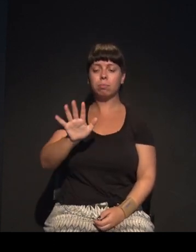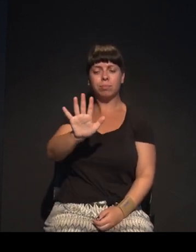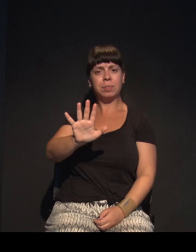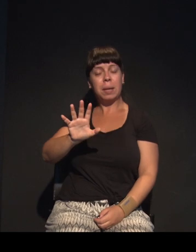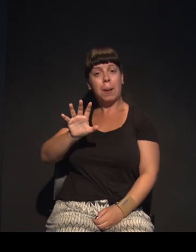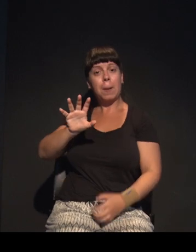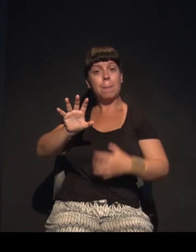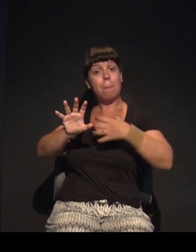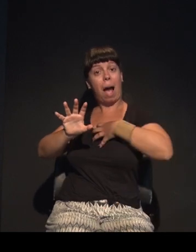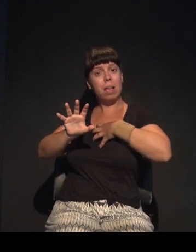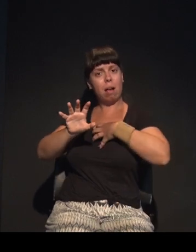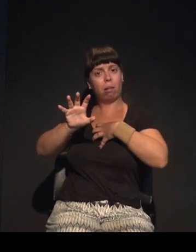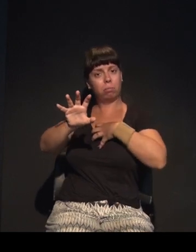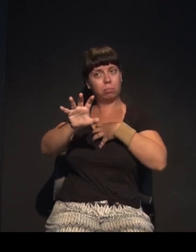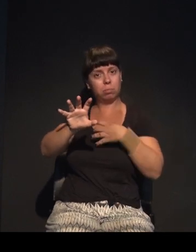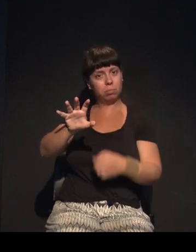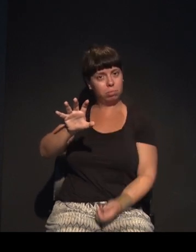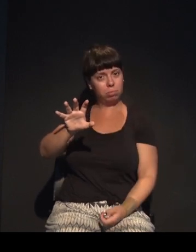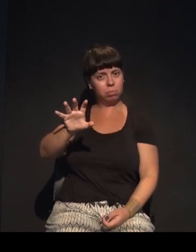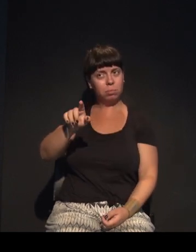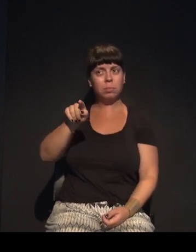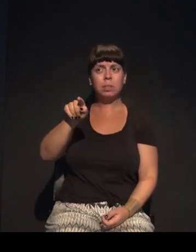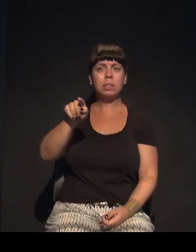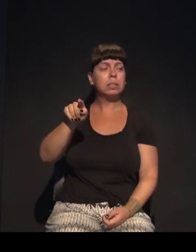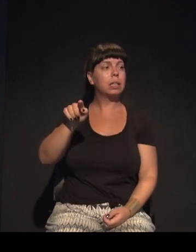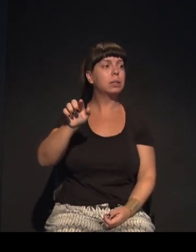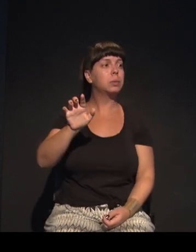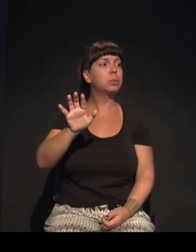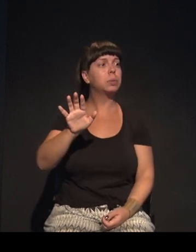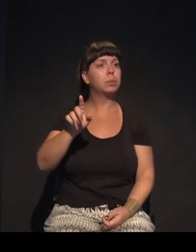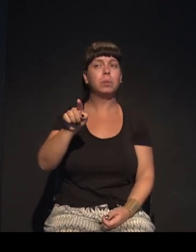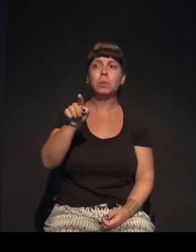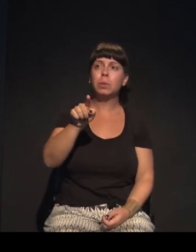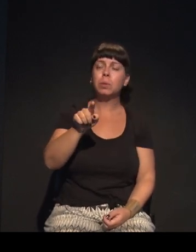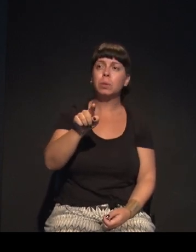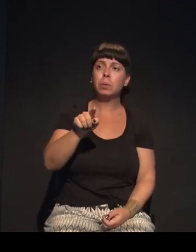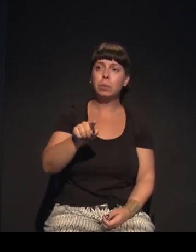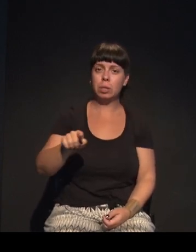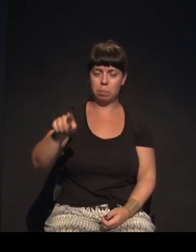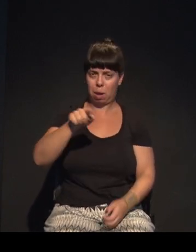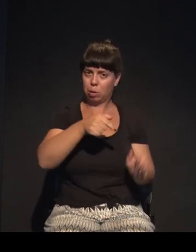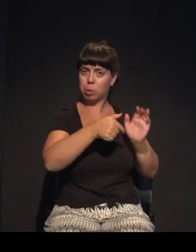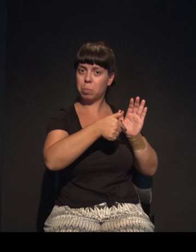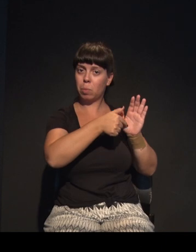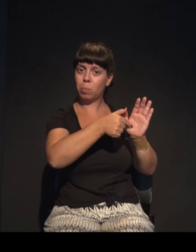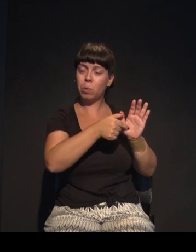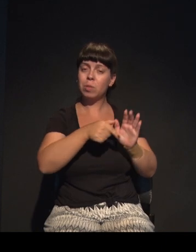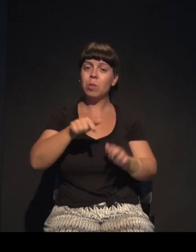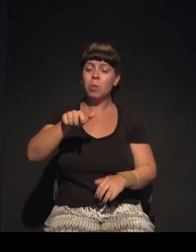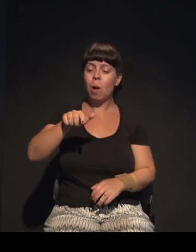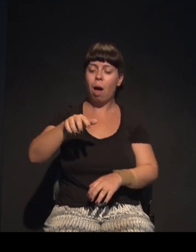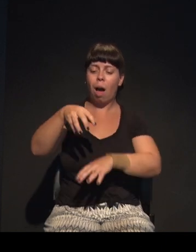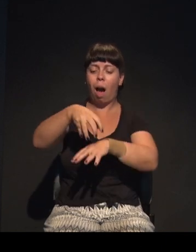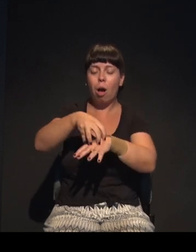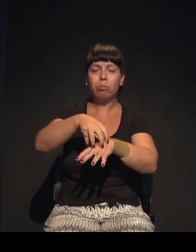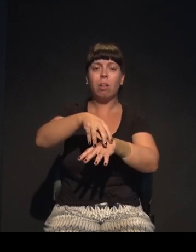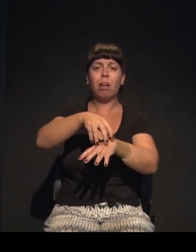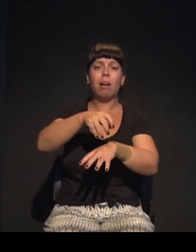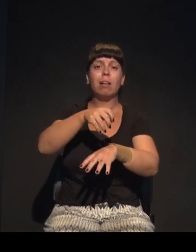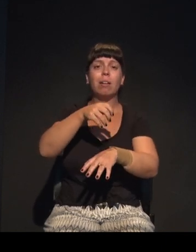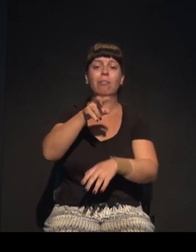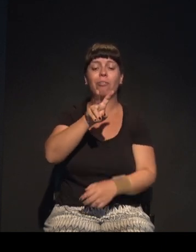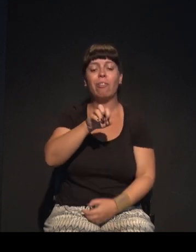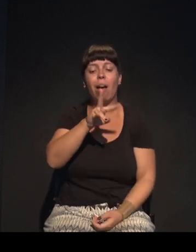tem todo esse espaço aqui ó aqui é assim onde ficará o de barra velha a outra que uma chapa limpa todo esse espaço aqui